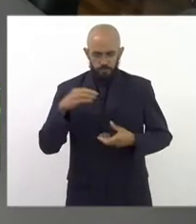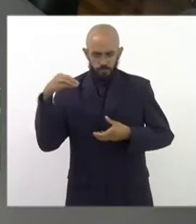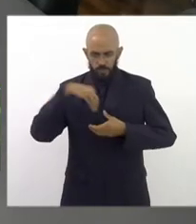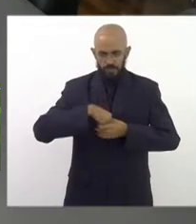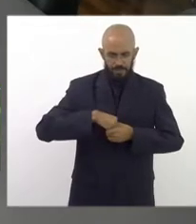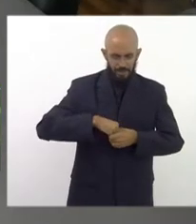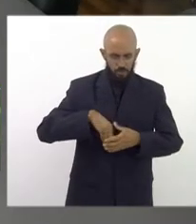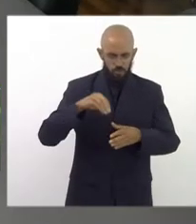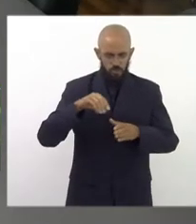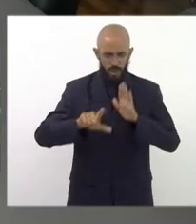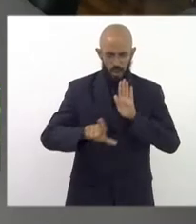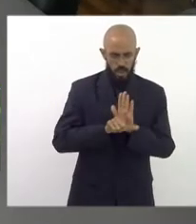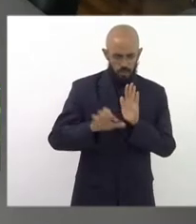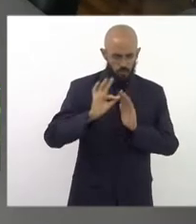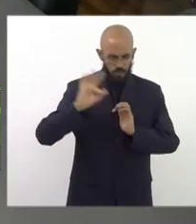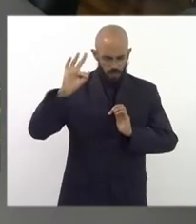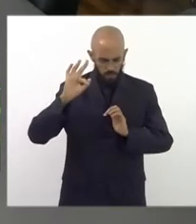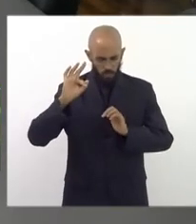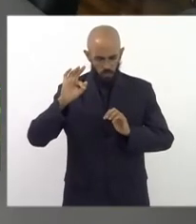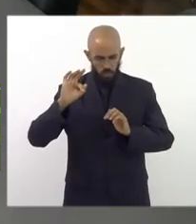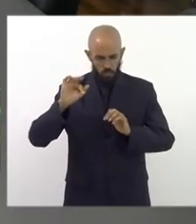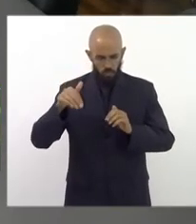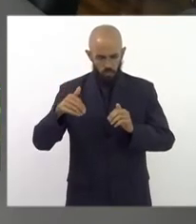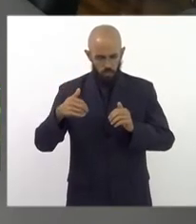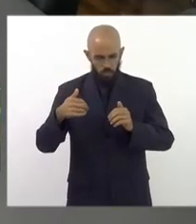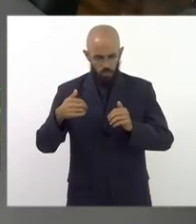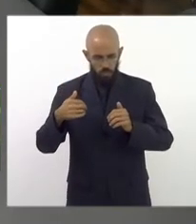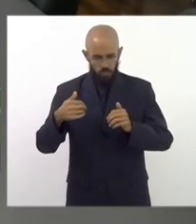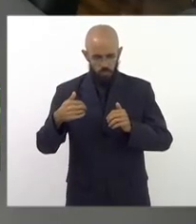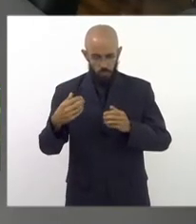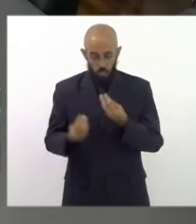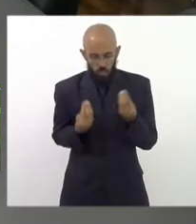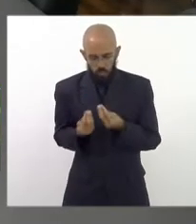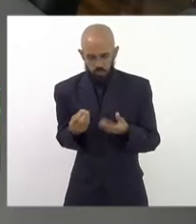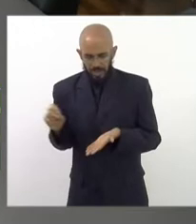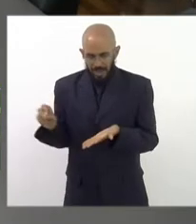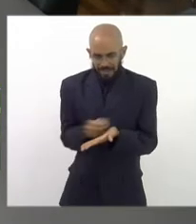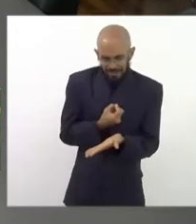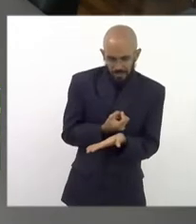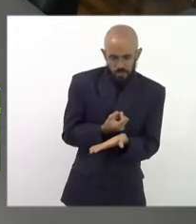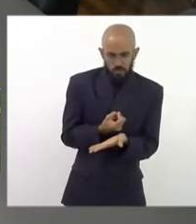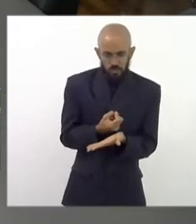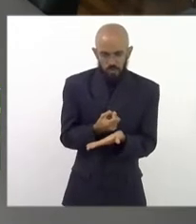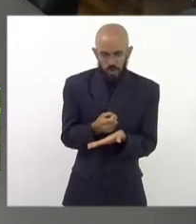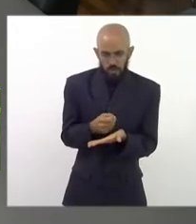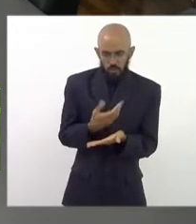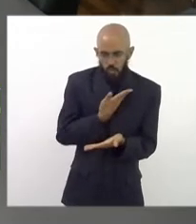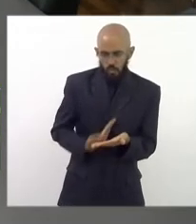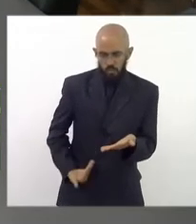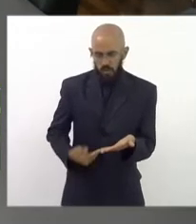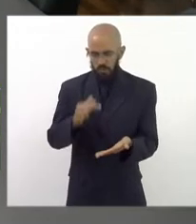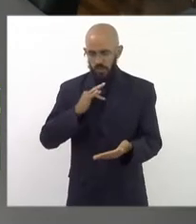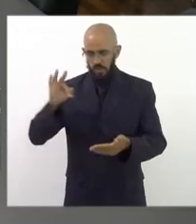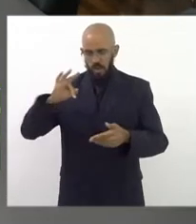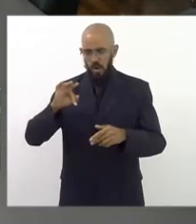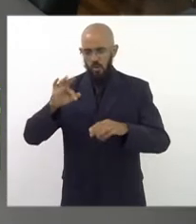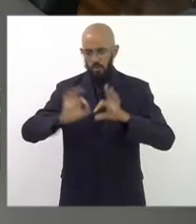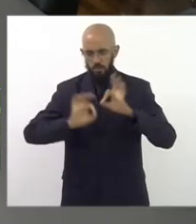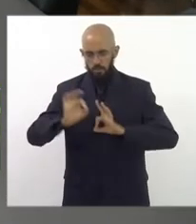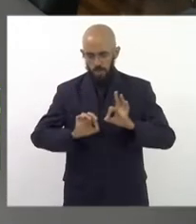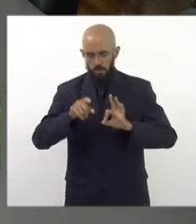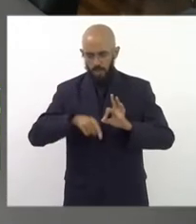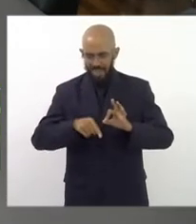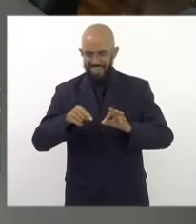estabelece a lei federal. E como você assina um contrato com o governo federal e o plano é parte desse